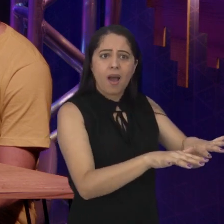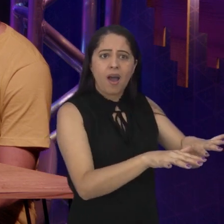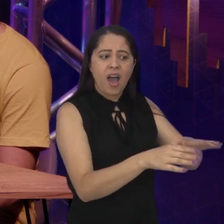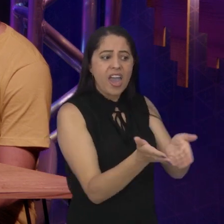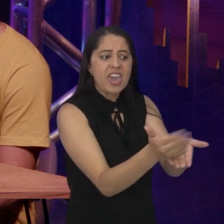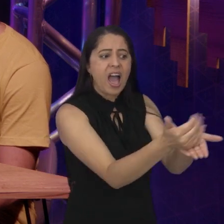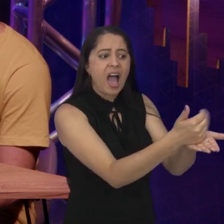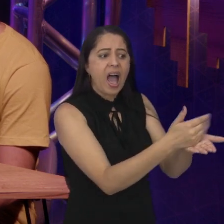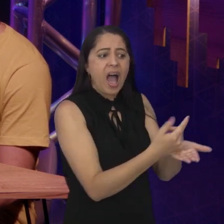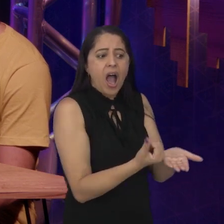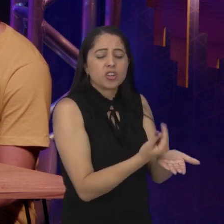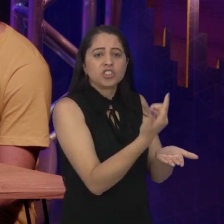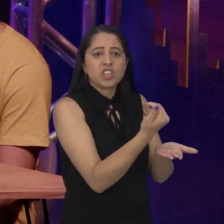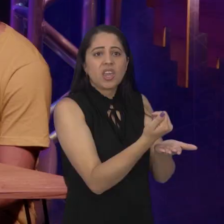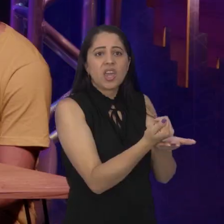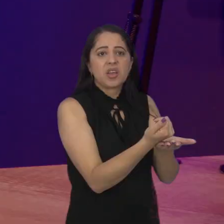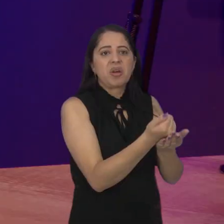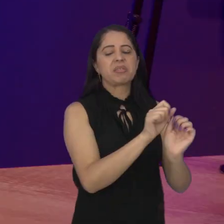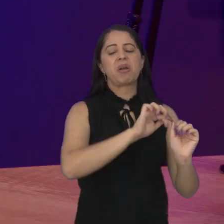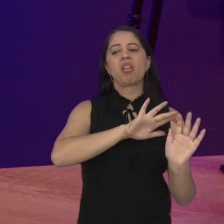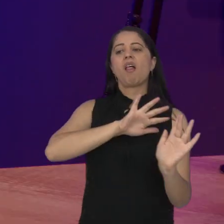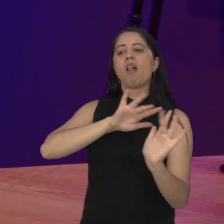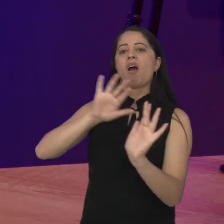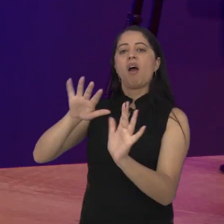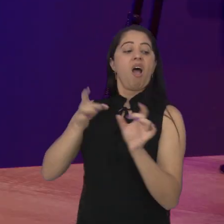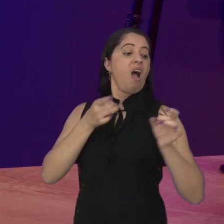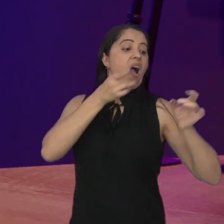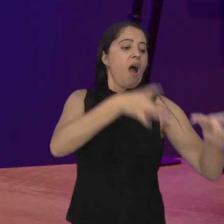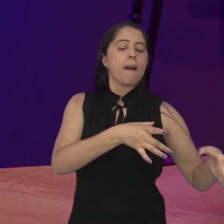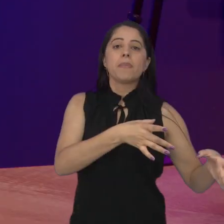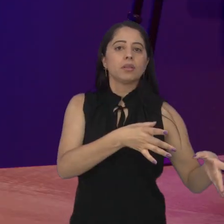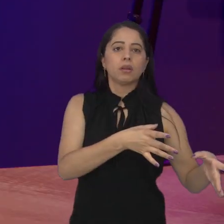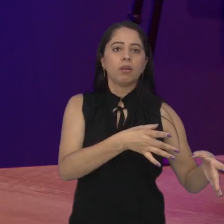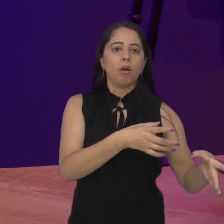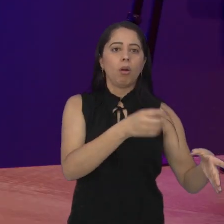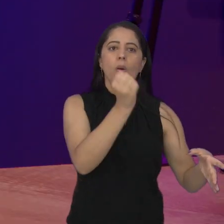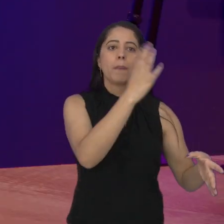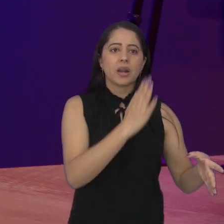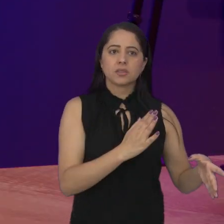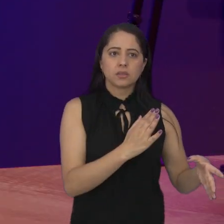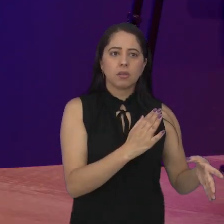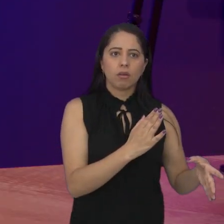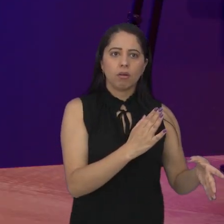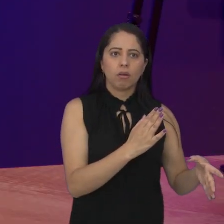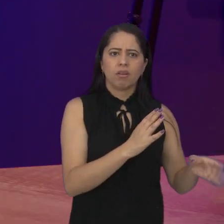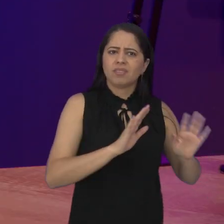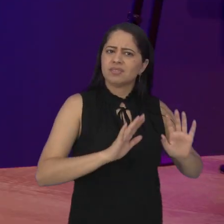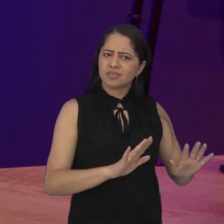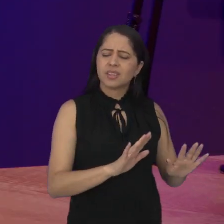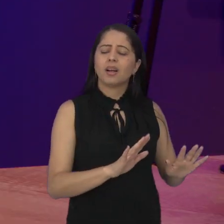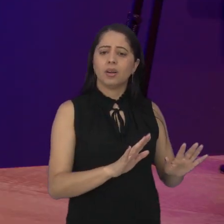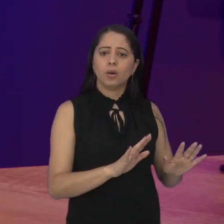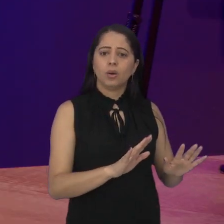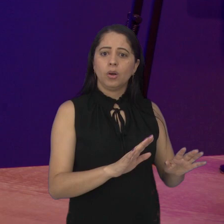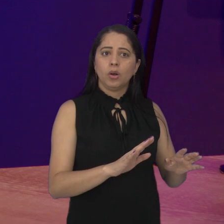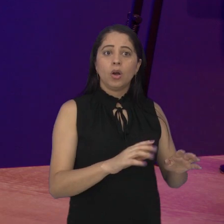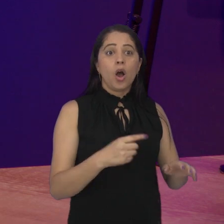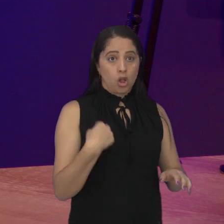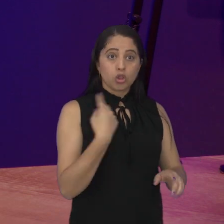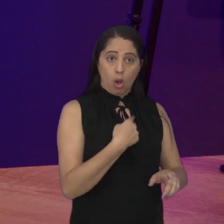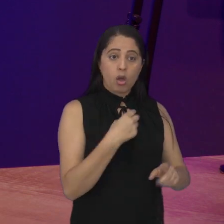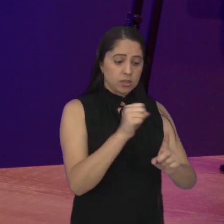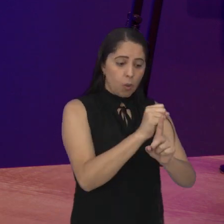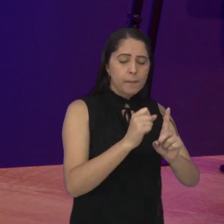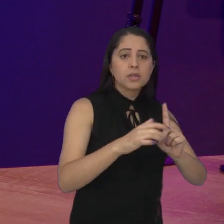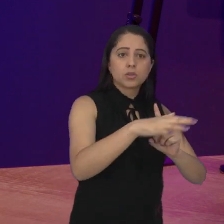as riquezas e foram embora e deixaram a gente aqui à mercê da nossa própria sobrevivência. Então, assim, a gente tem que lembrar que a